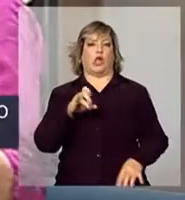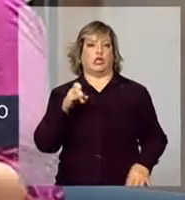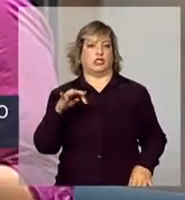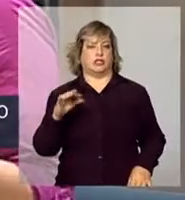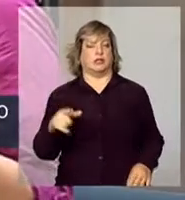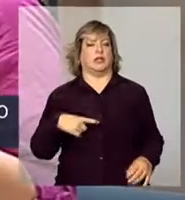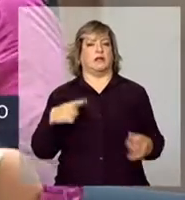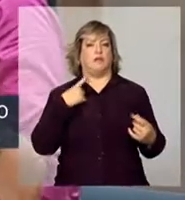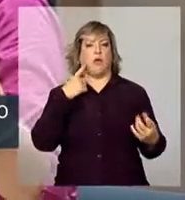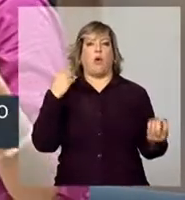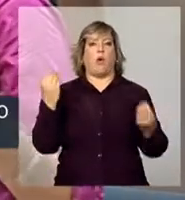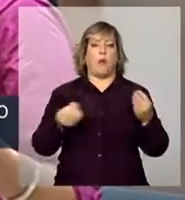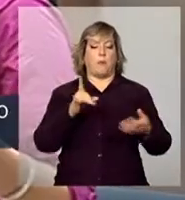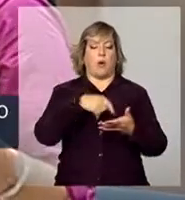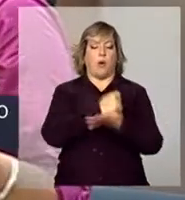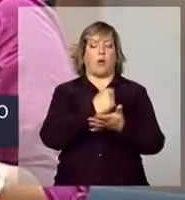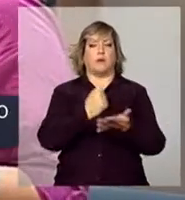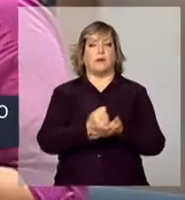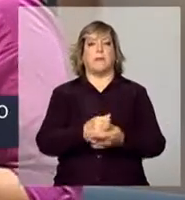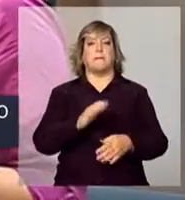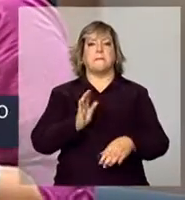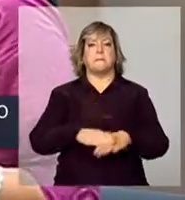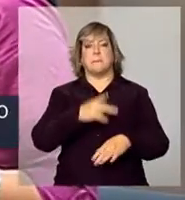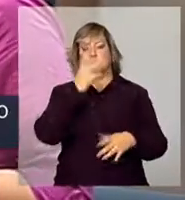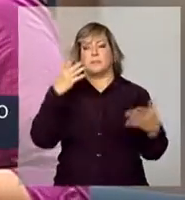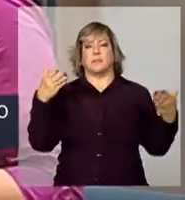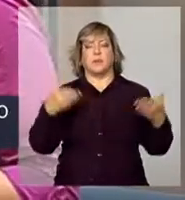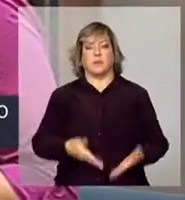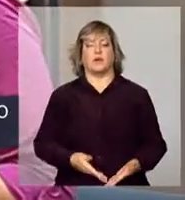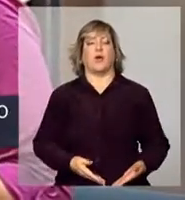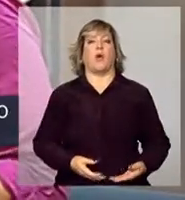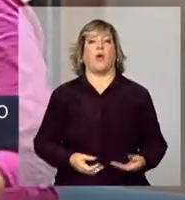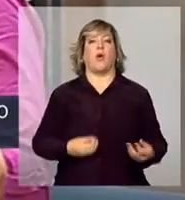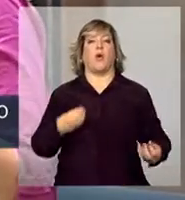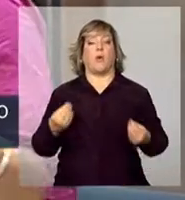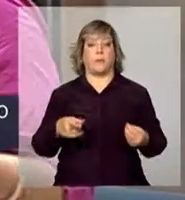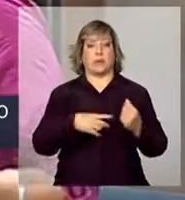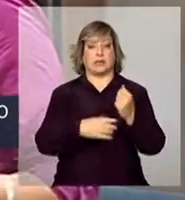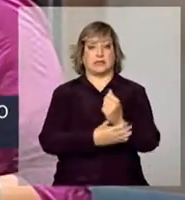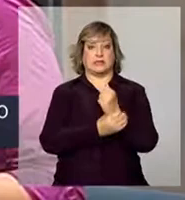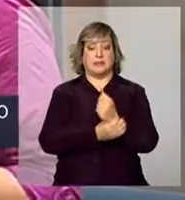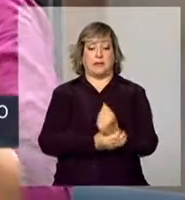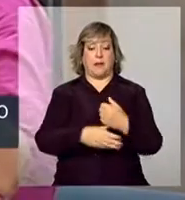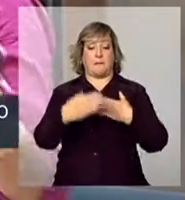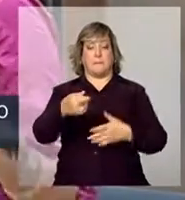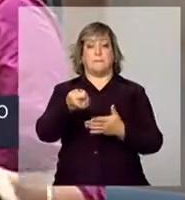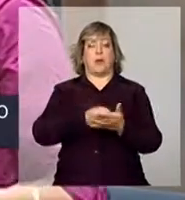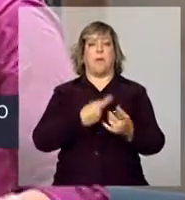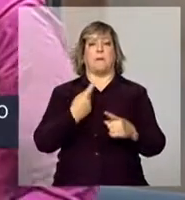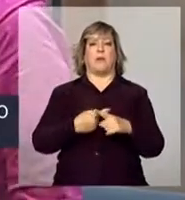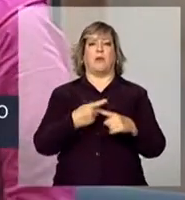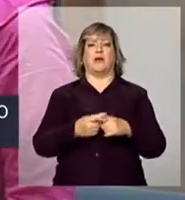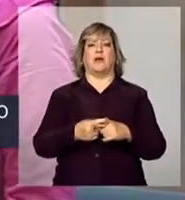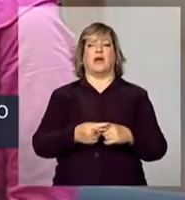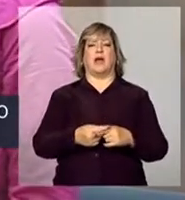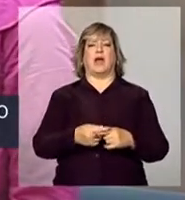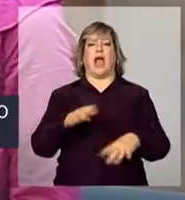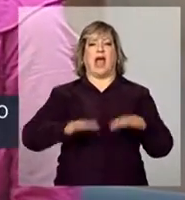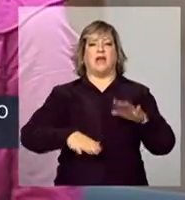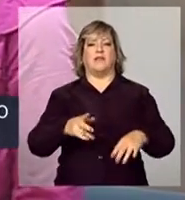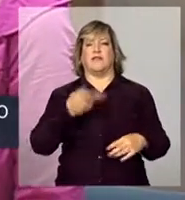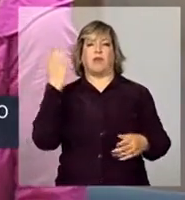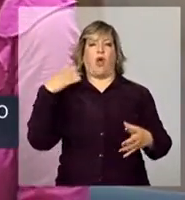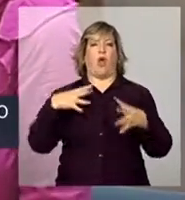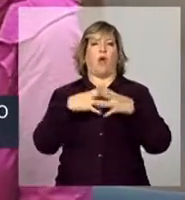senhor falava é contratação de mais Corretores e tem para garantir a segurança da prova evitar vazamento de questões para os problemas que aconteceram